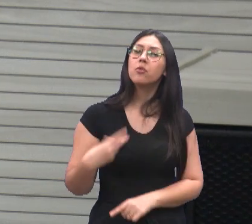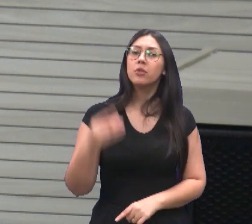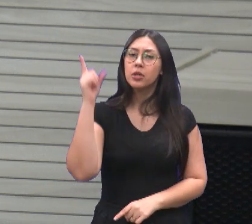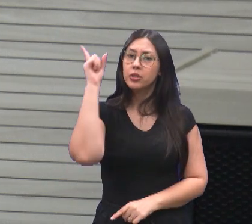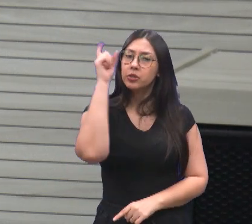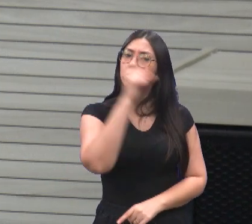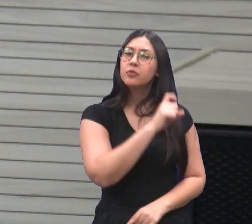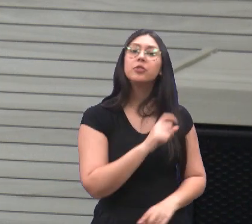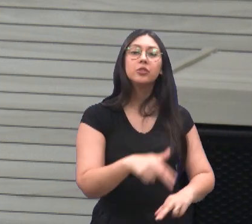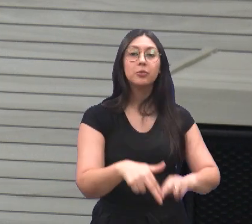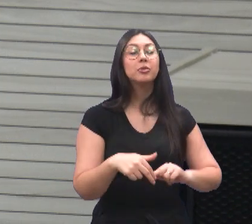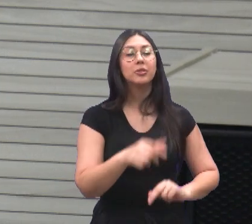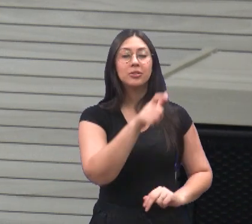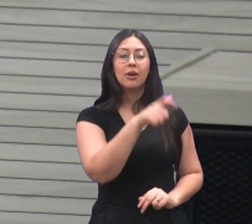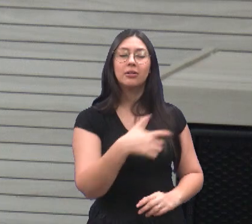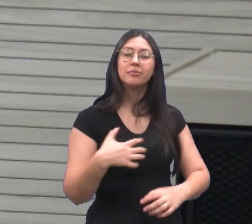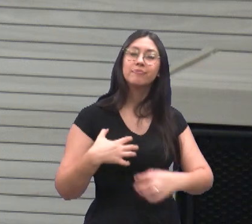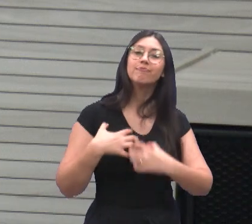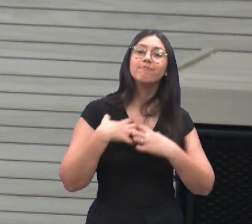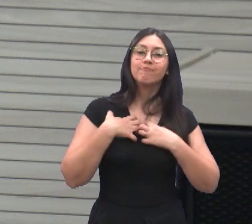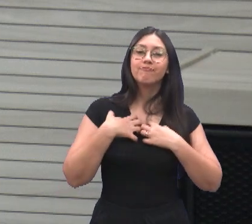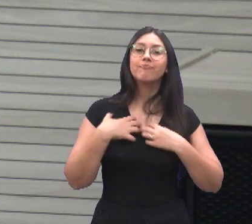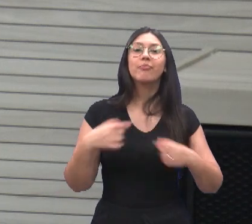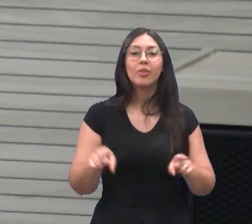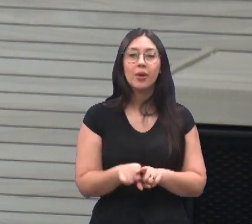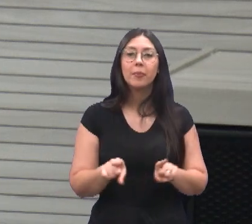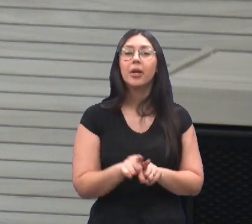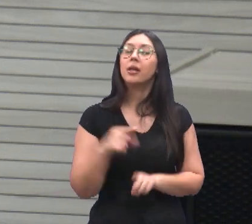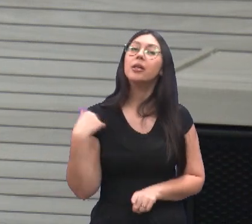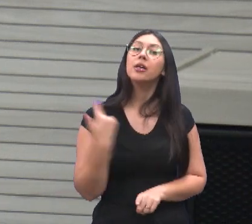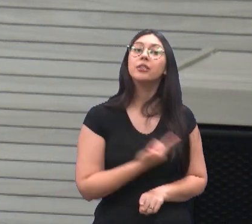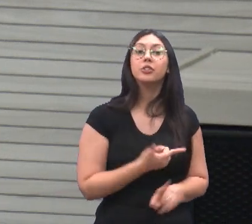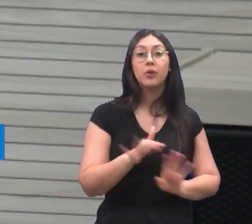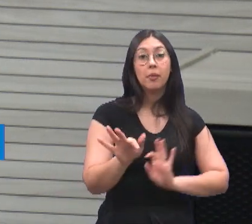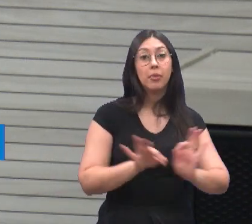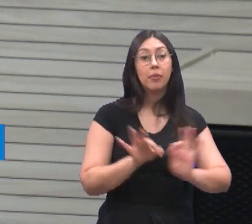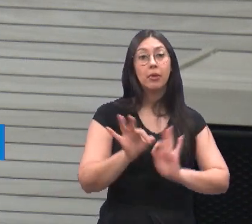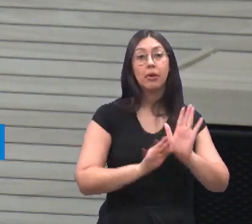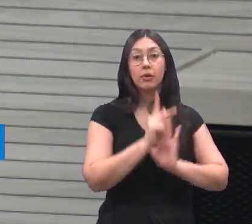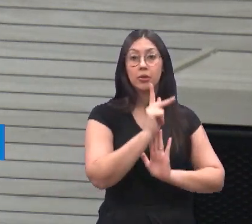se sensibilizar aí com a causa, e a gente vai implantar esse projeto.